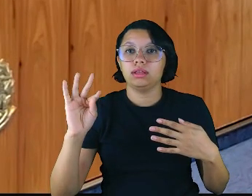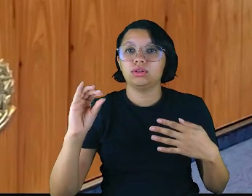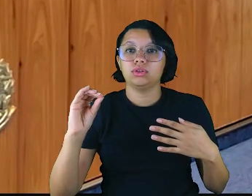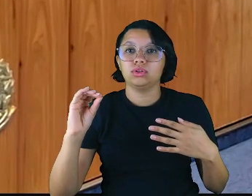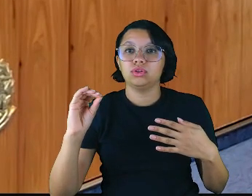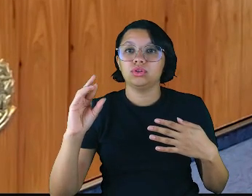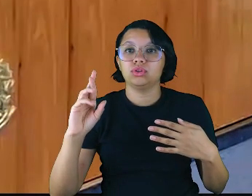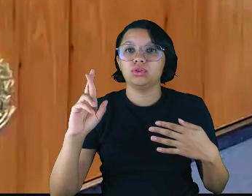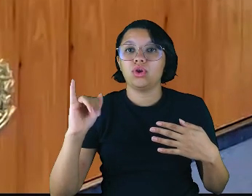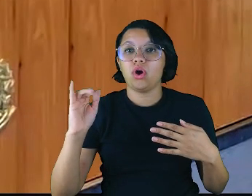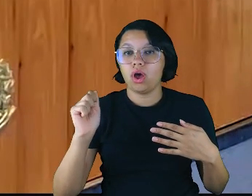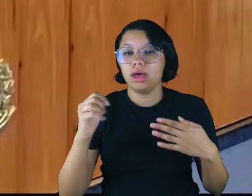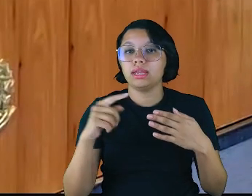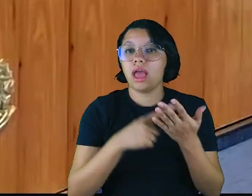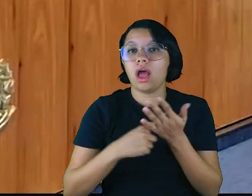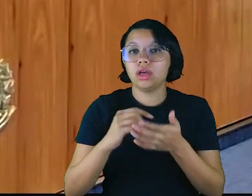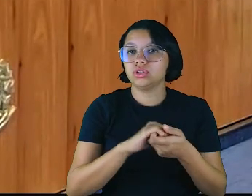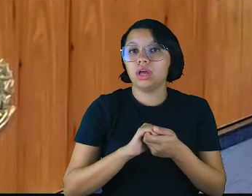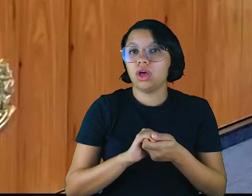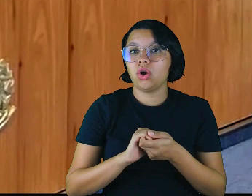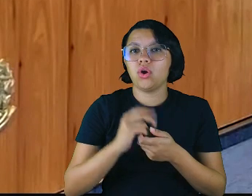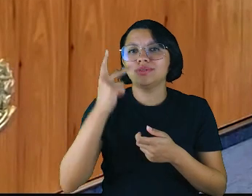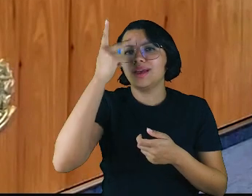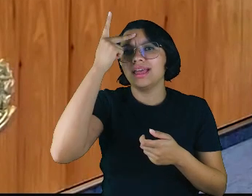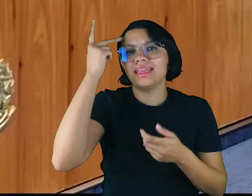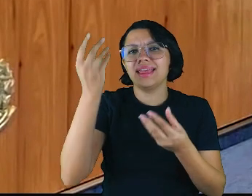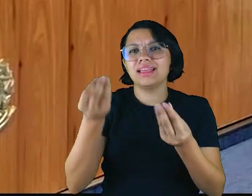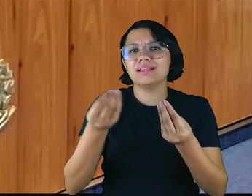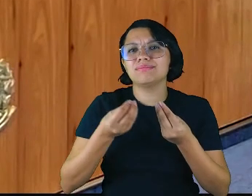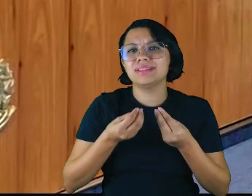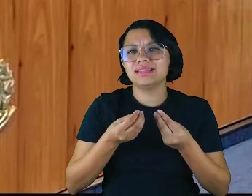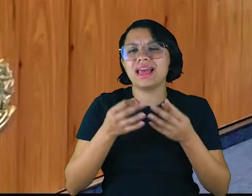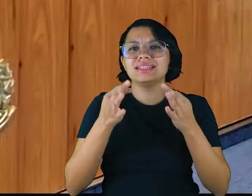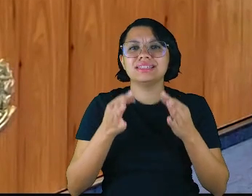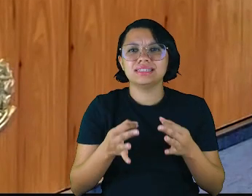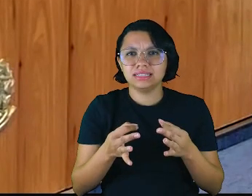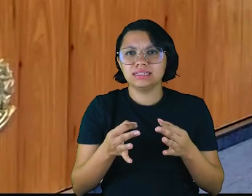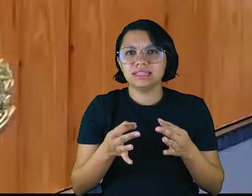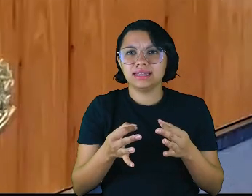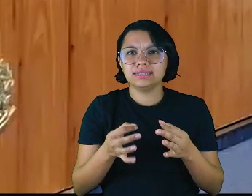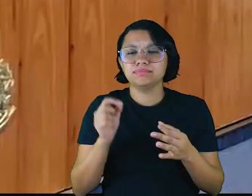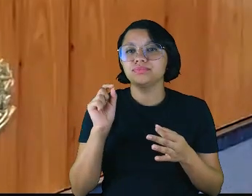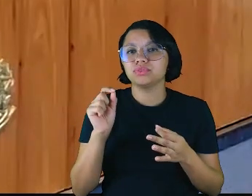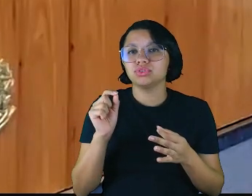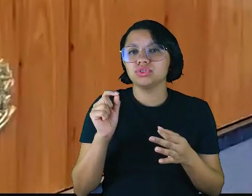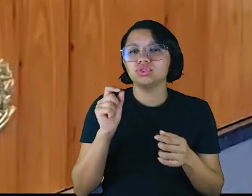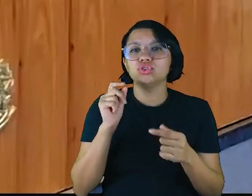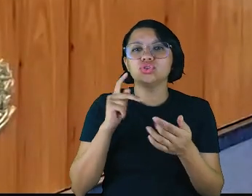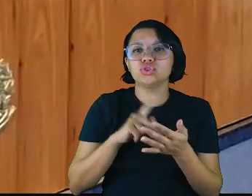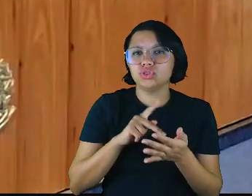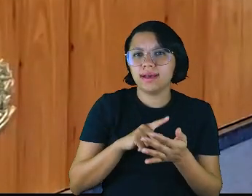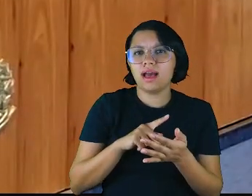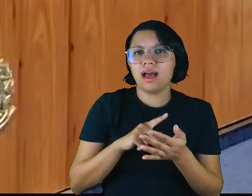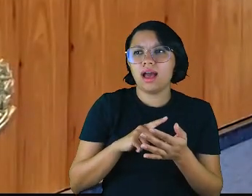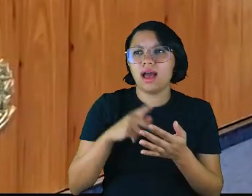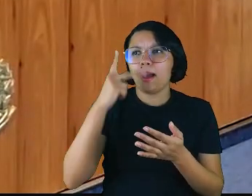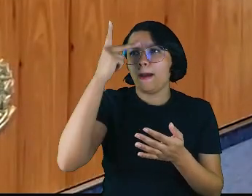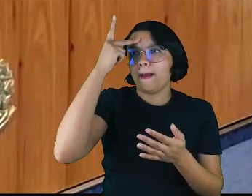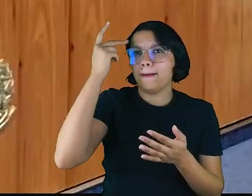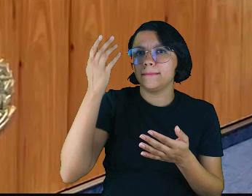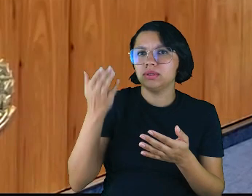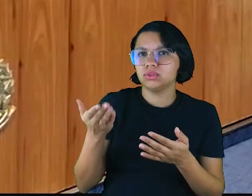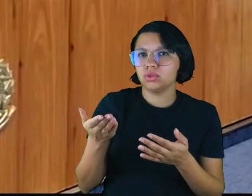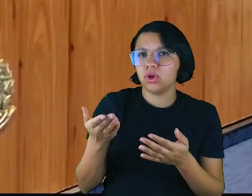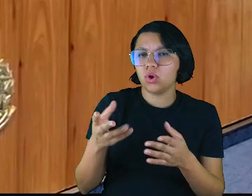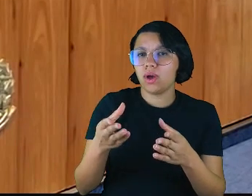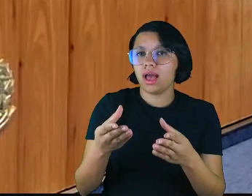assim, quem me dá a garantia e a certeza de que efetivamente o cidadão